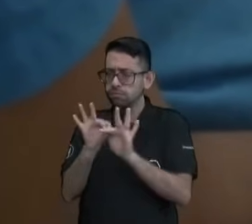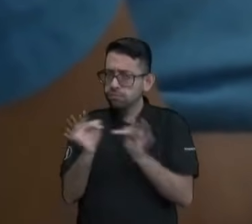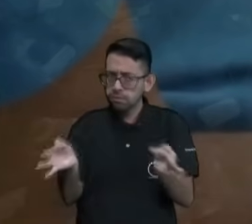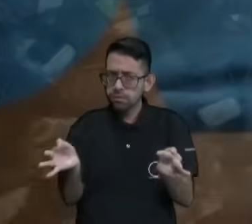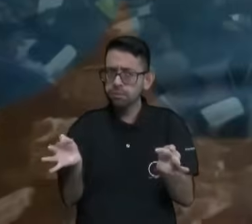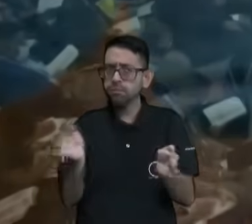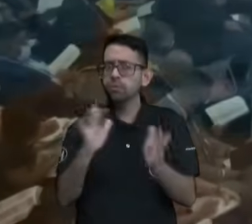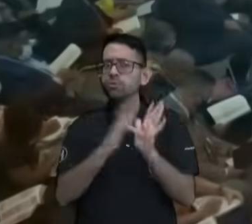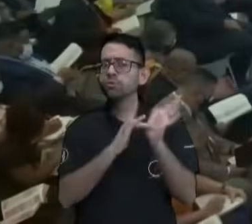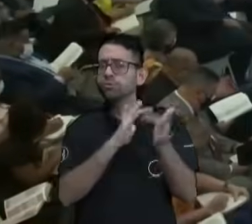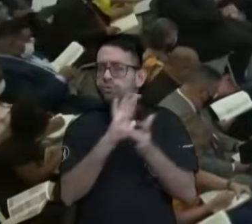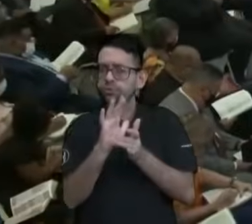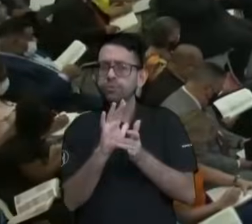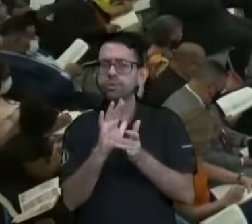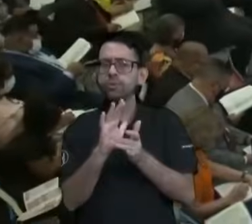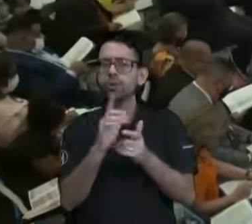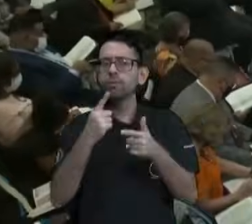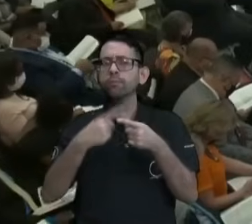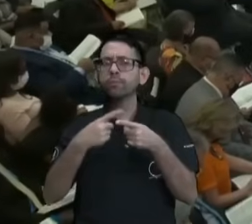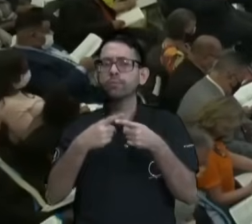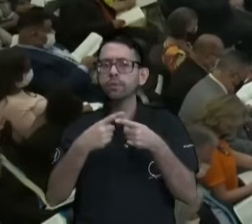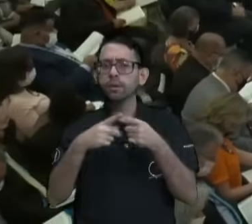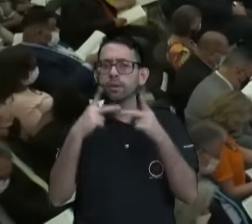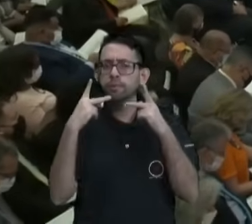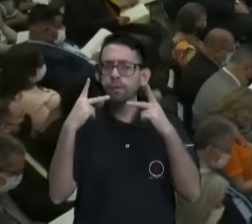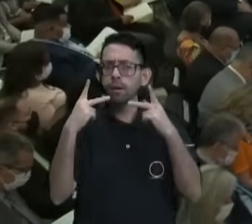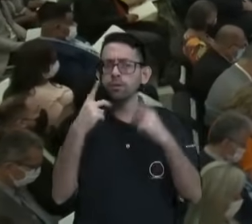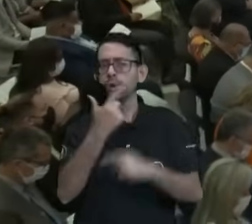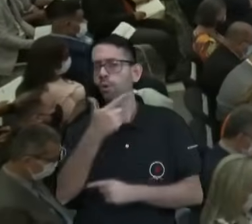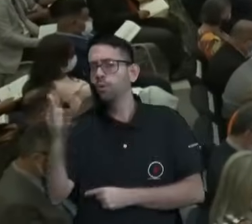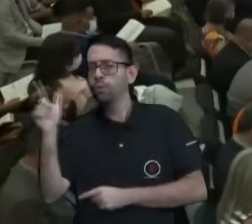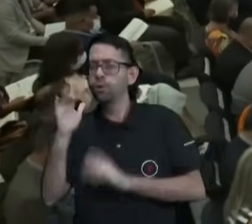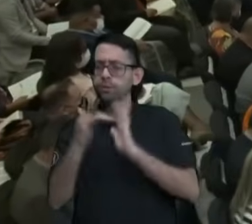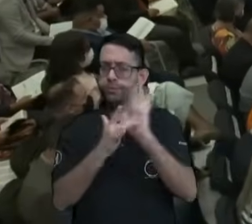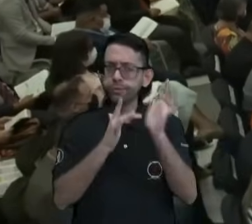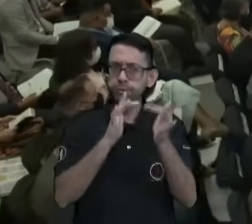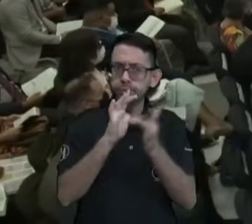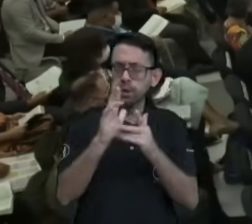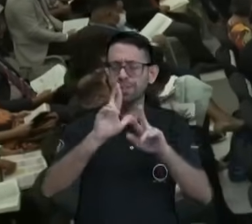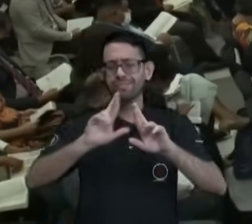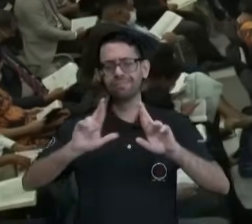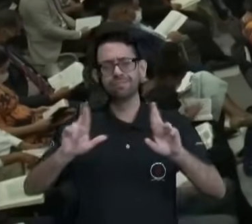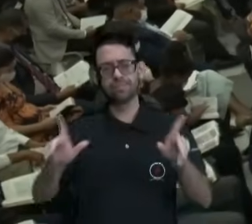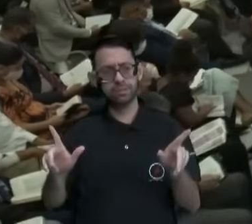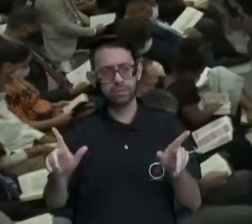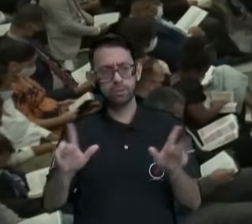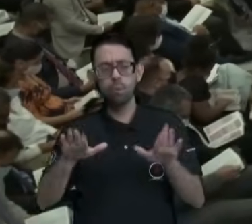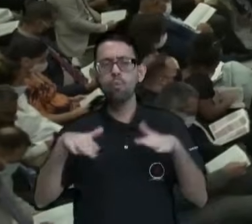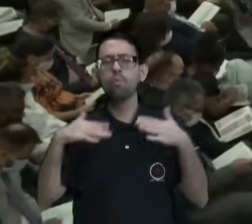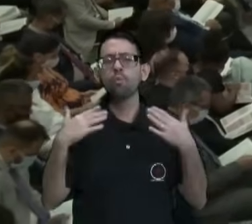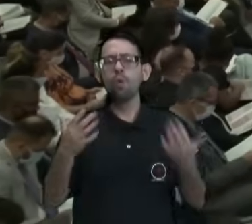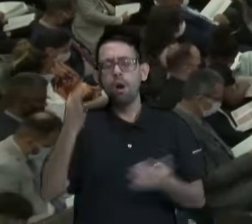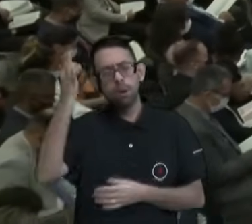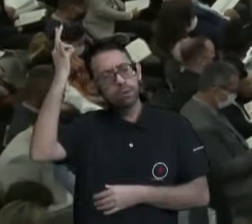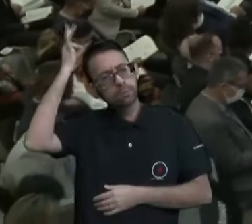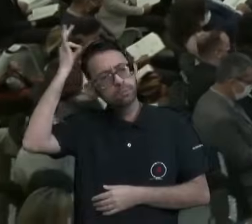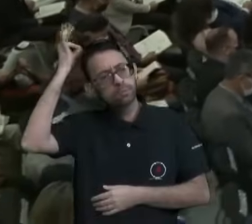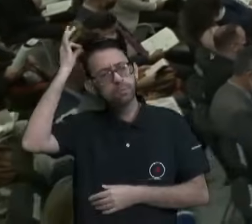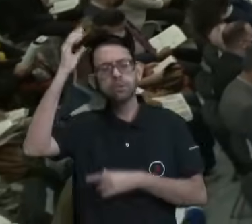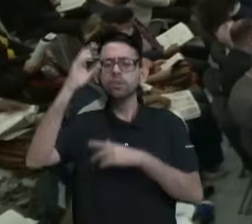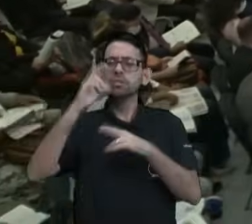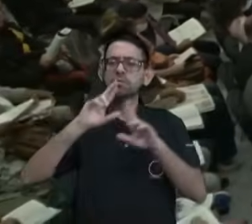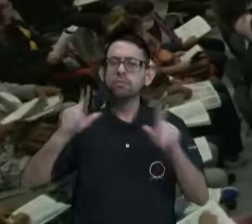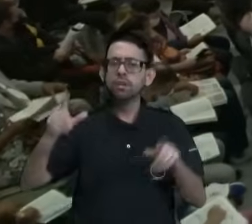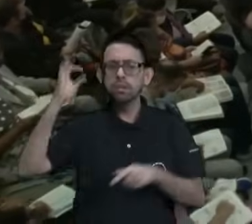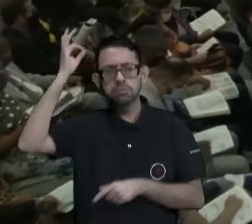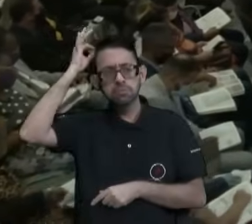se algém for pregos outro Jesus que não temos pregado ou se recebeis outro espírito que não recebestes ou outro